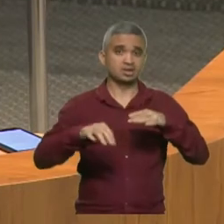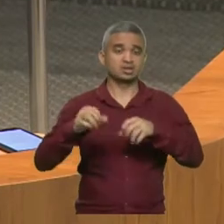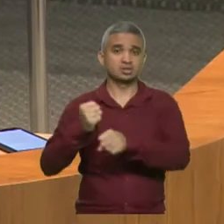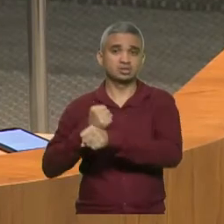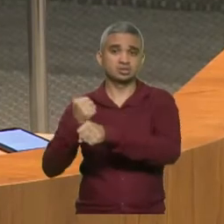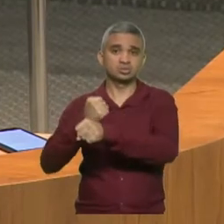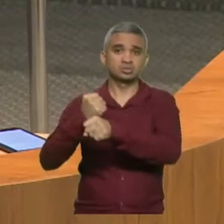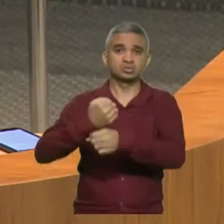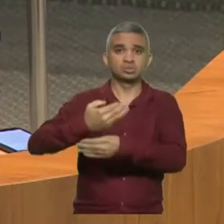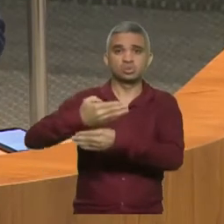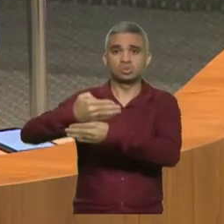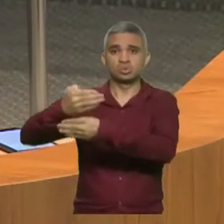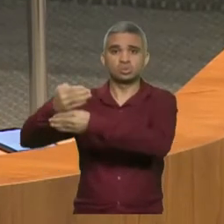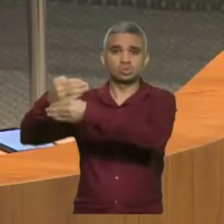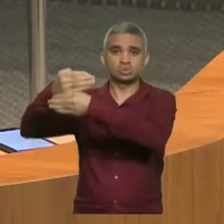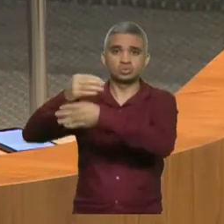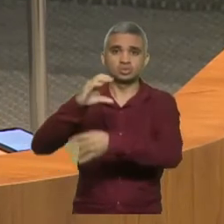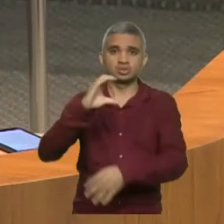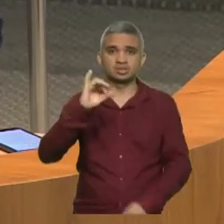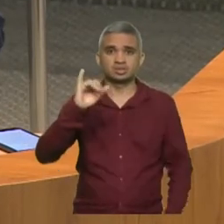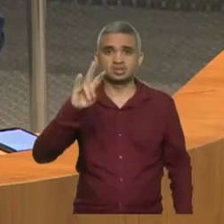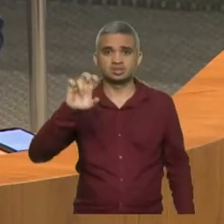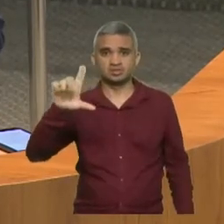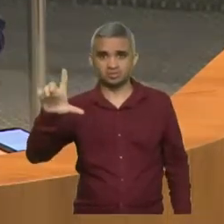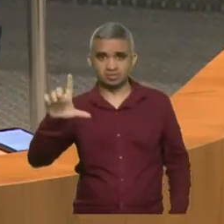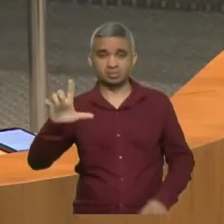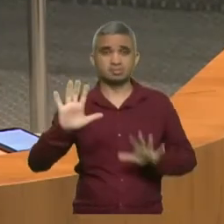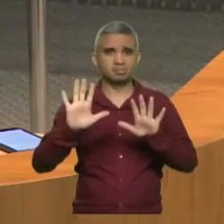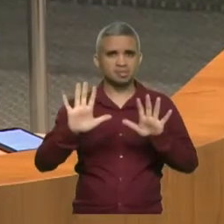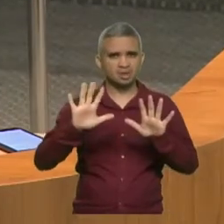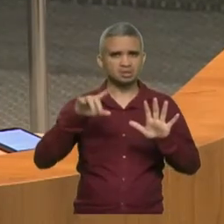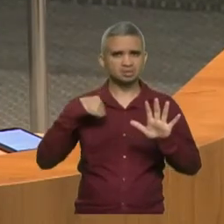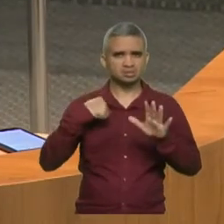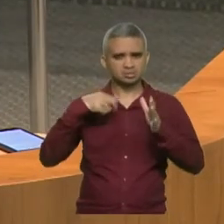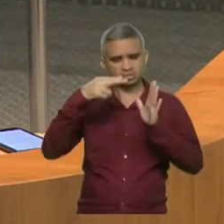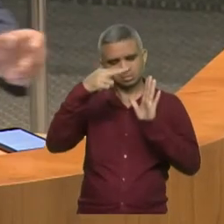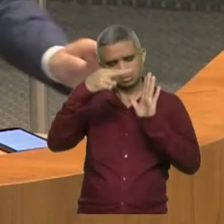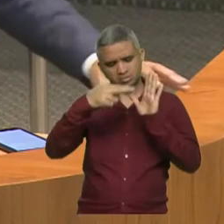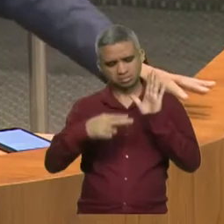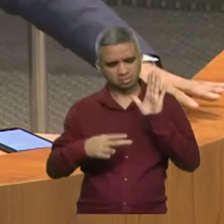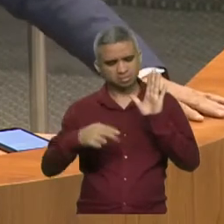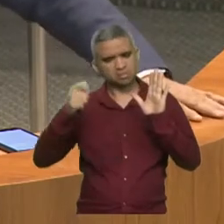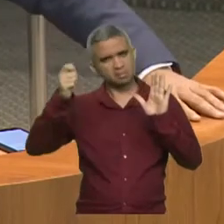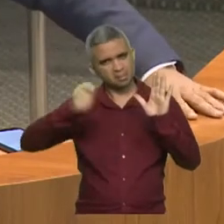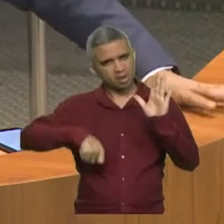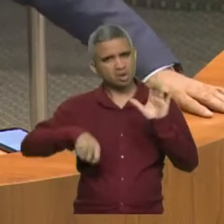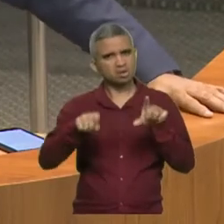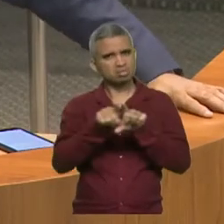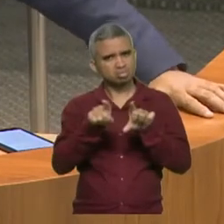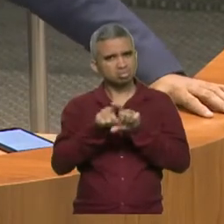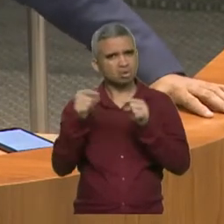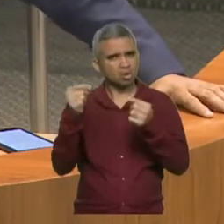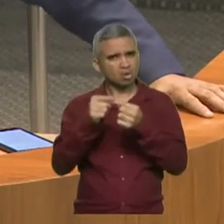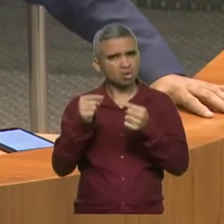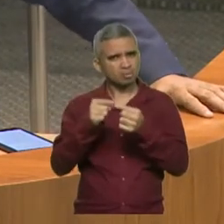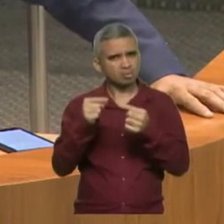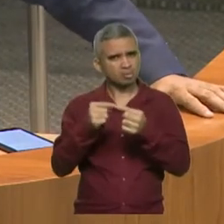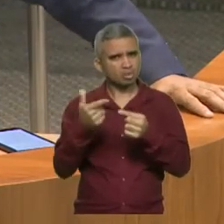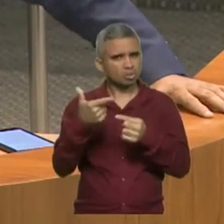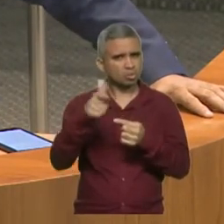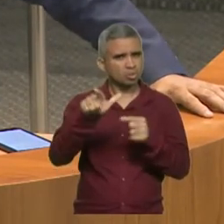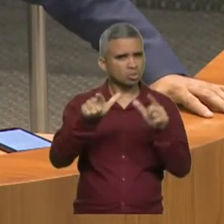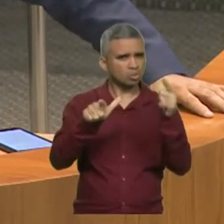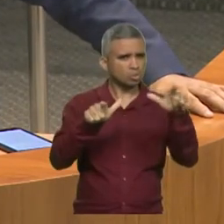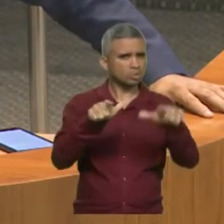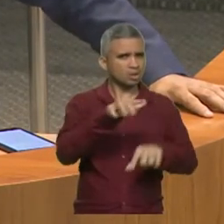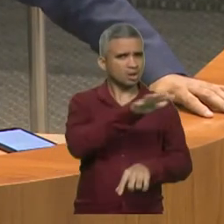que pudessem ser abrangidas pelo projeto, pudessem contemplar outras áreas, outros setores, e pudéssemos ampliar a garantia